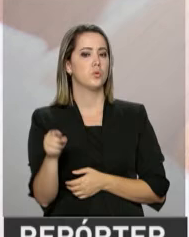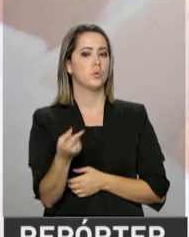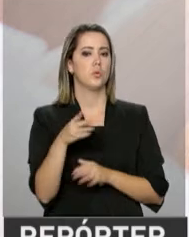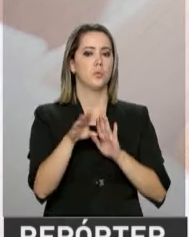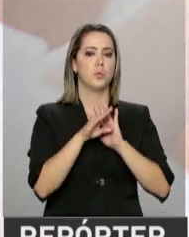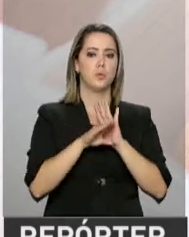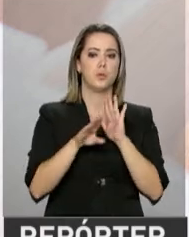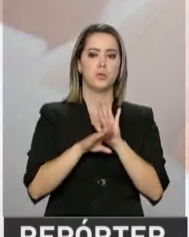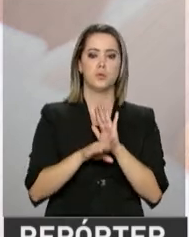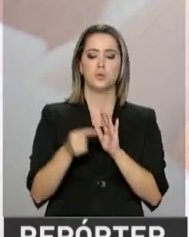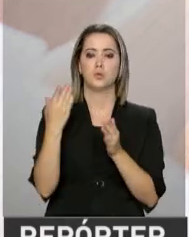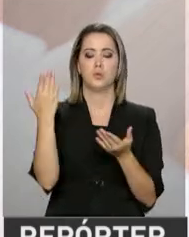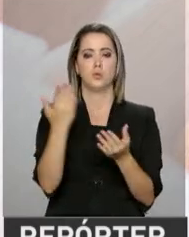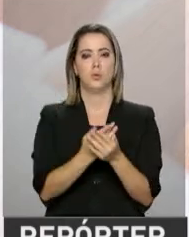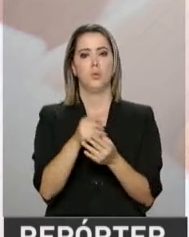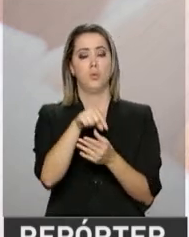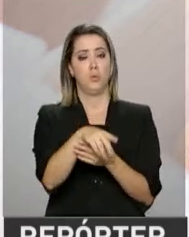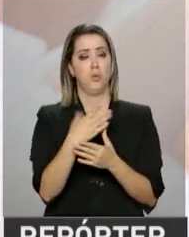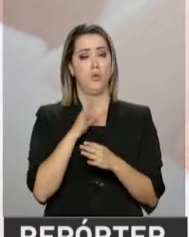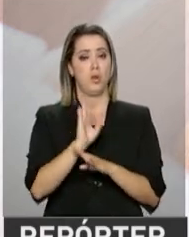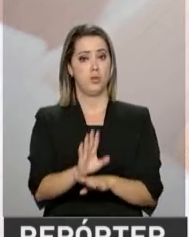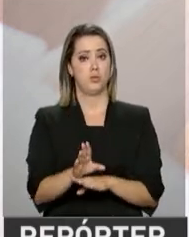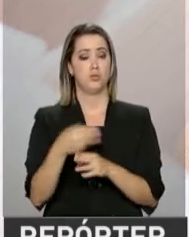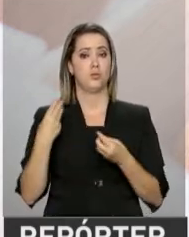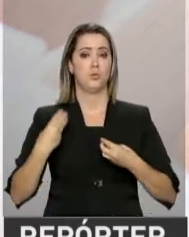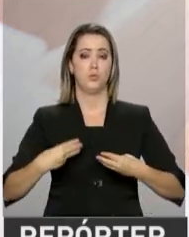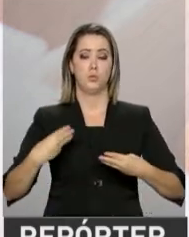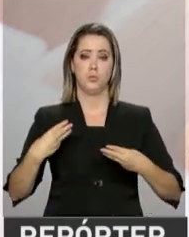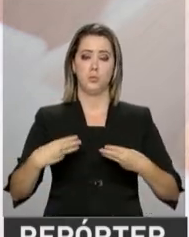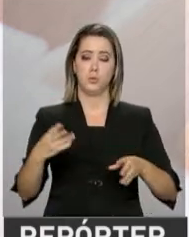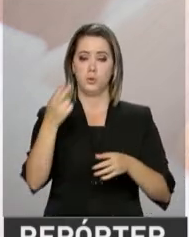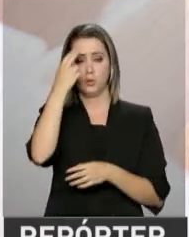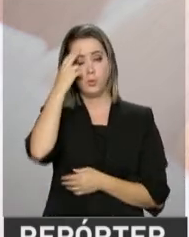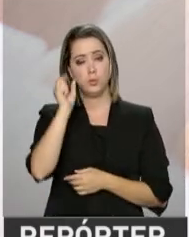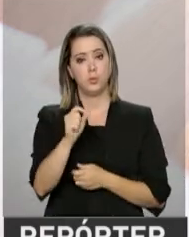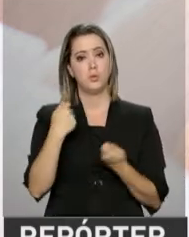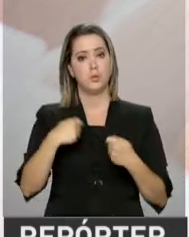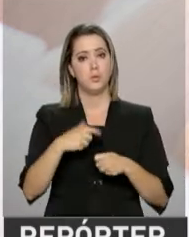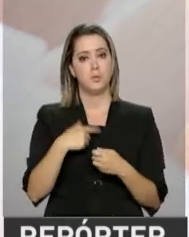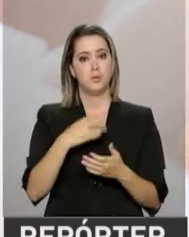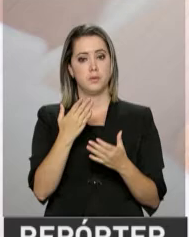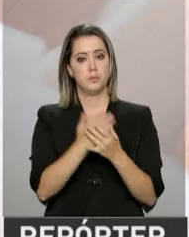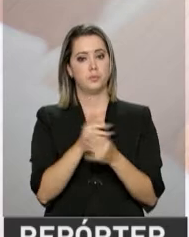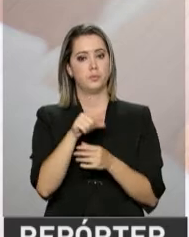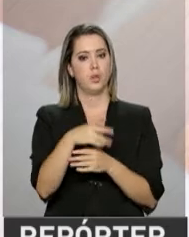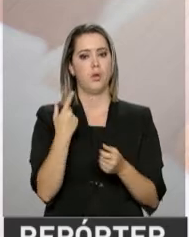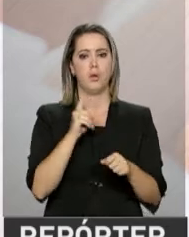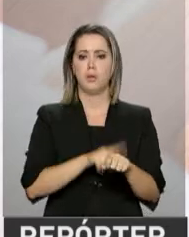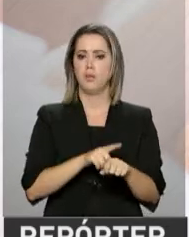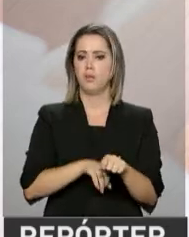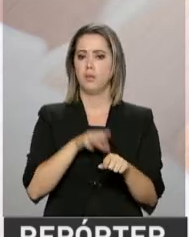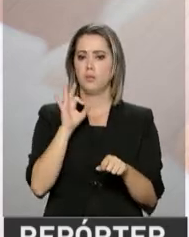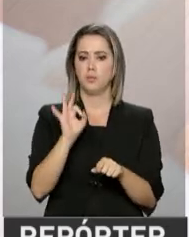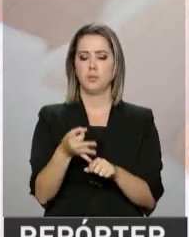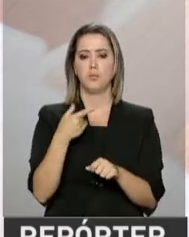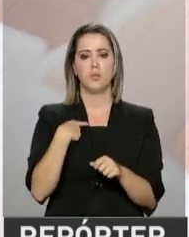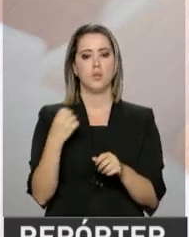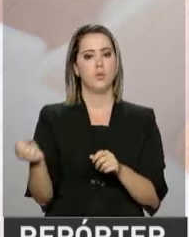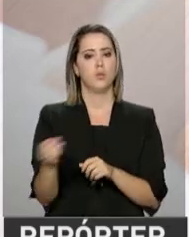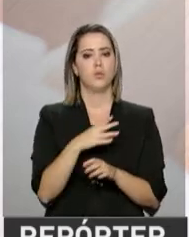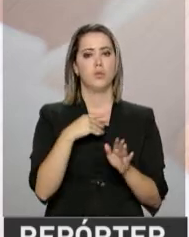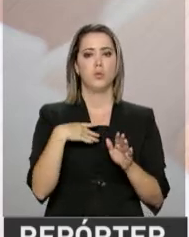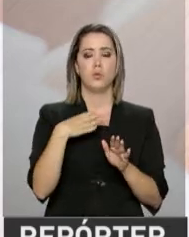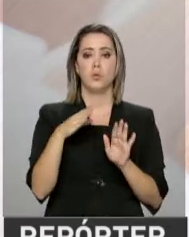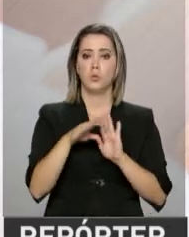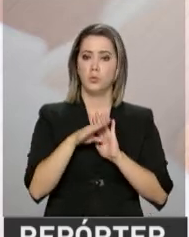pela rua né com a prestação de contas pendentes agora o procedimento será feito em tempo real a partir de um novo